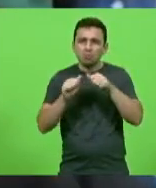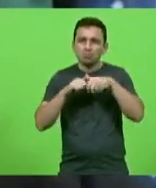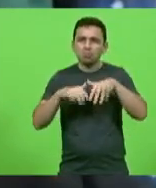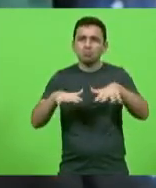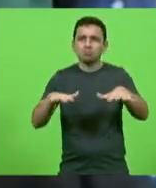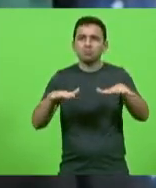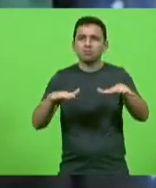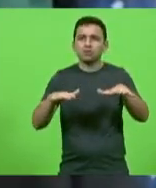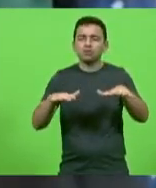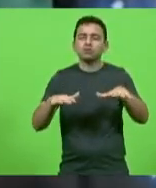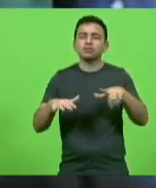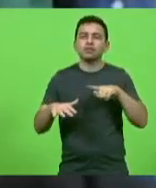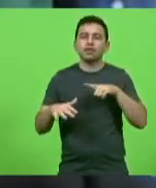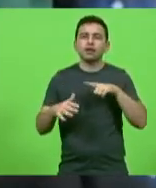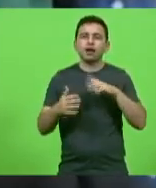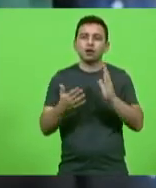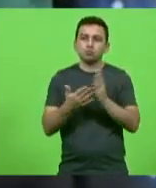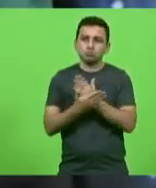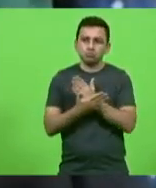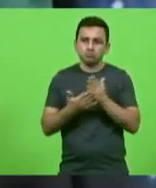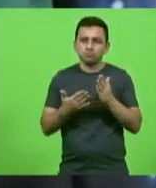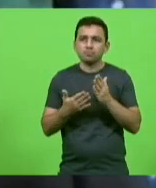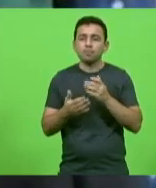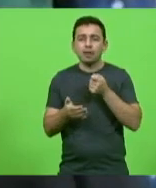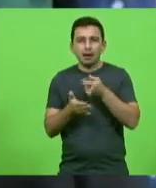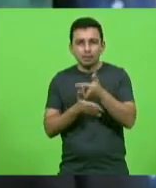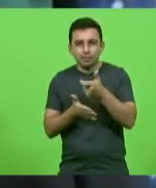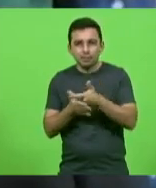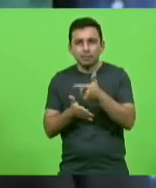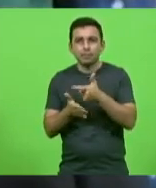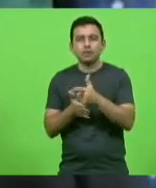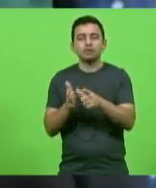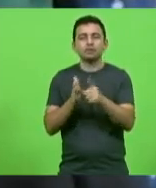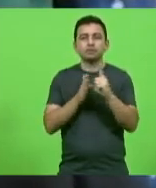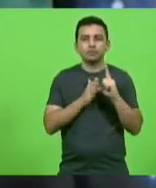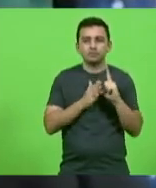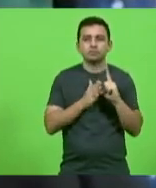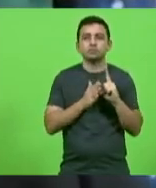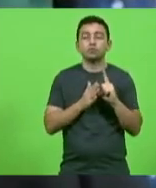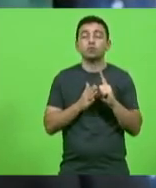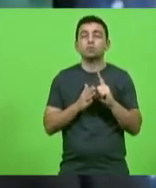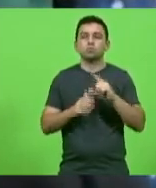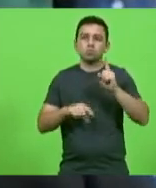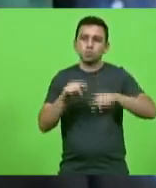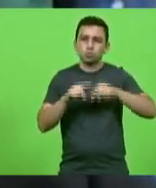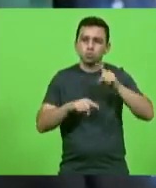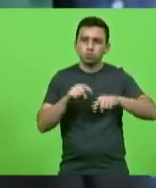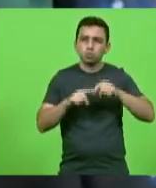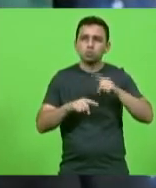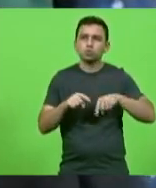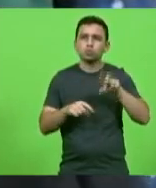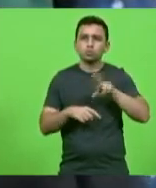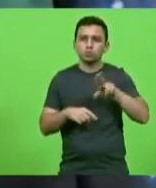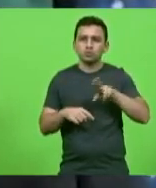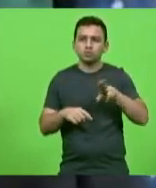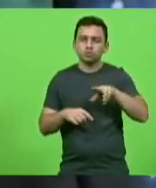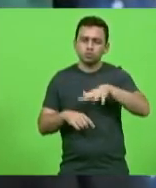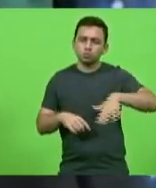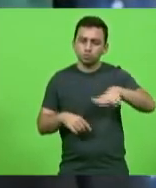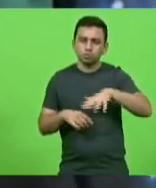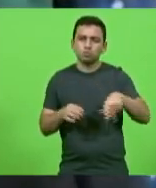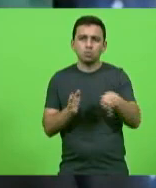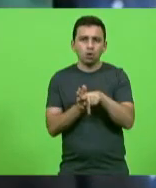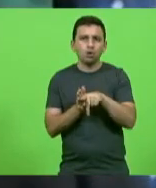de forma excepcional a realização de pagamentos antecipados para compra de produtos de natureza urgente na área da saúde